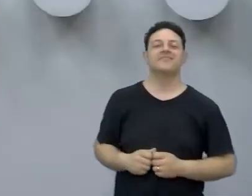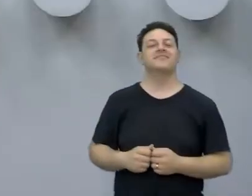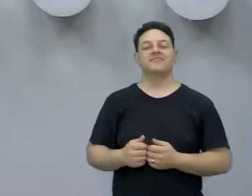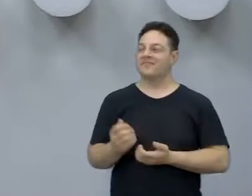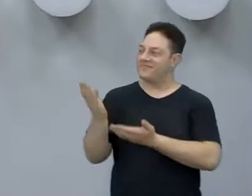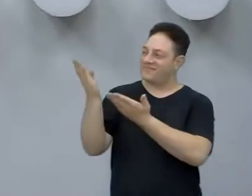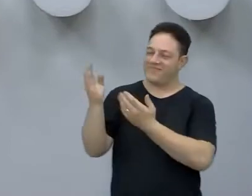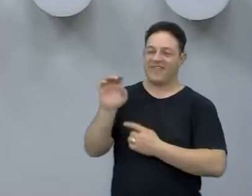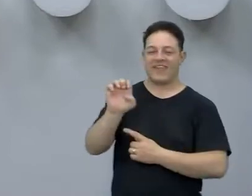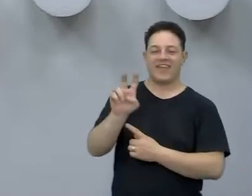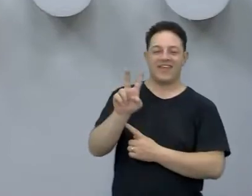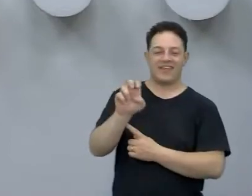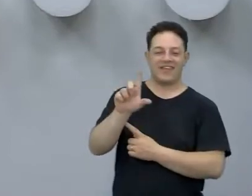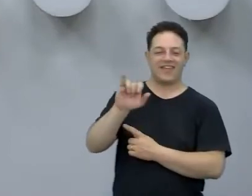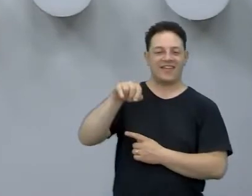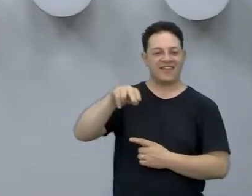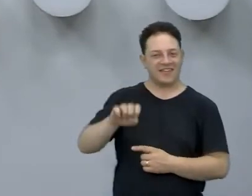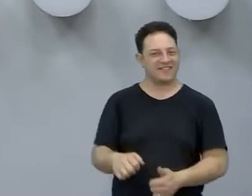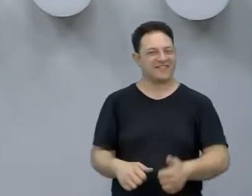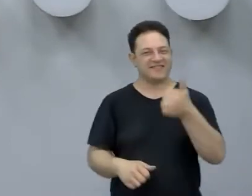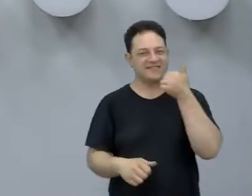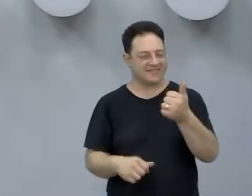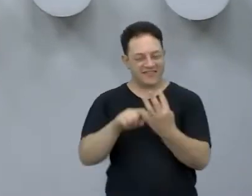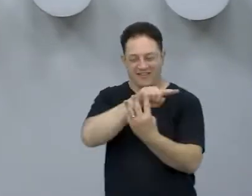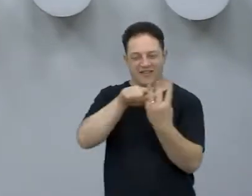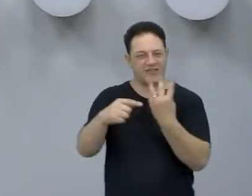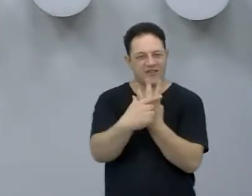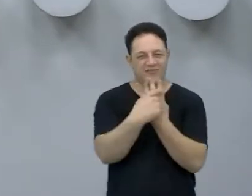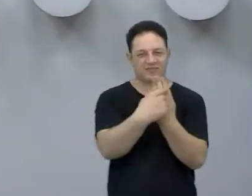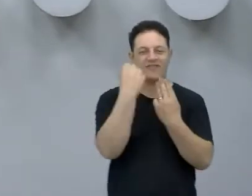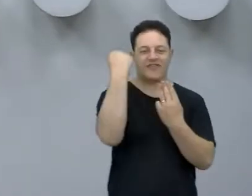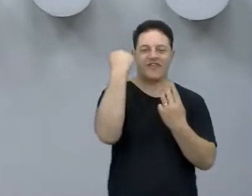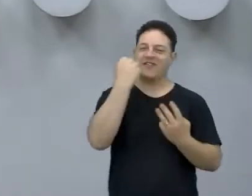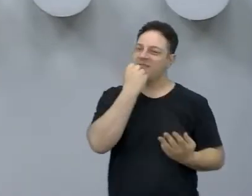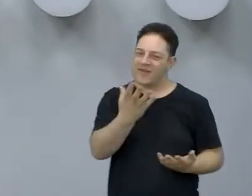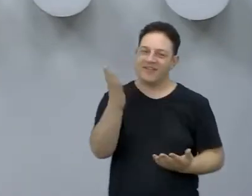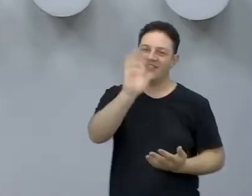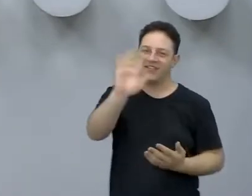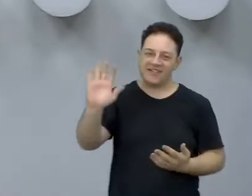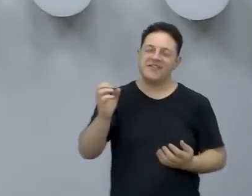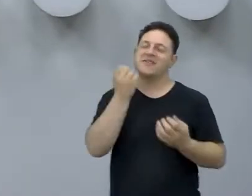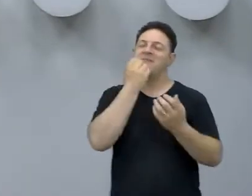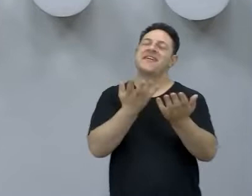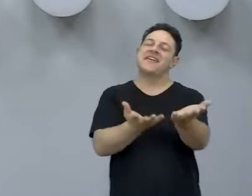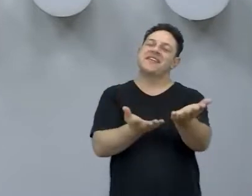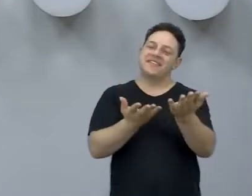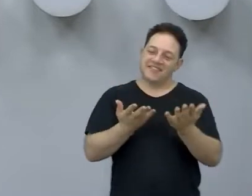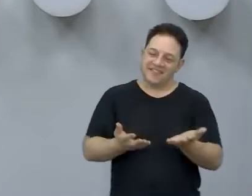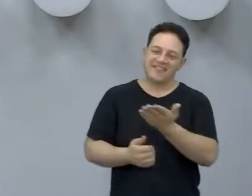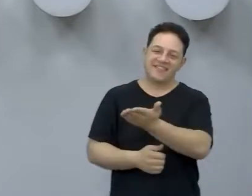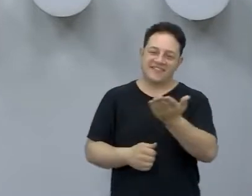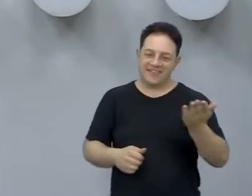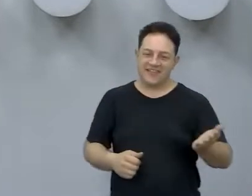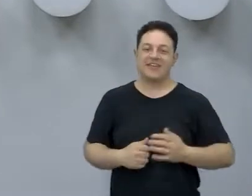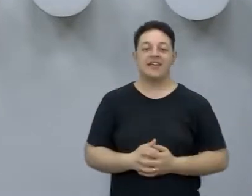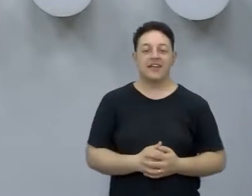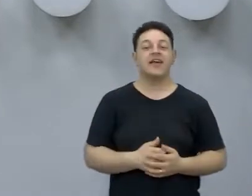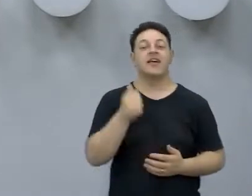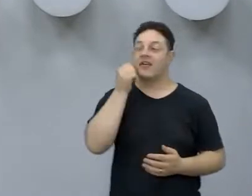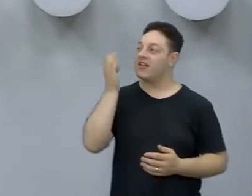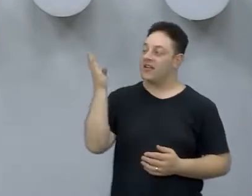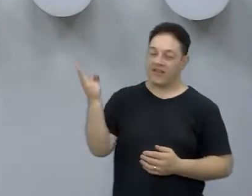com prazer unindo essas três forças aí. Olá, estudantes, sejam muito bem-vindos. Sou a